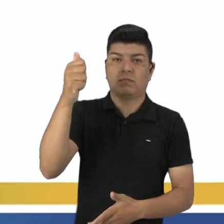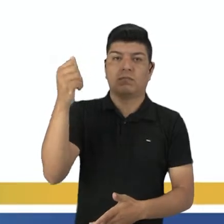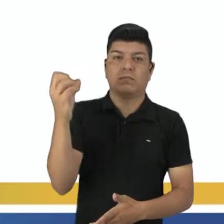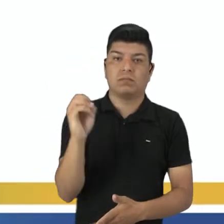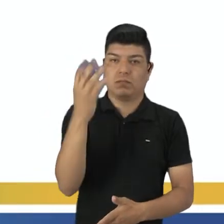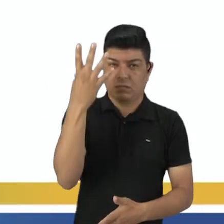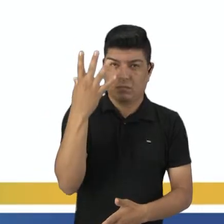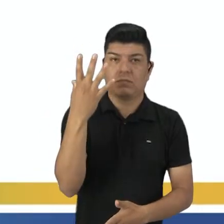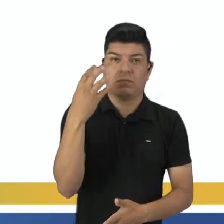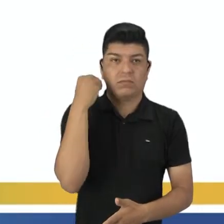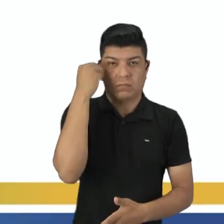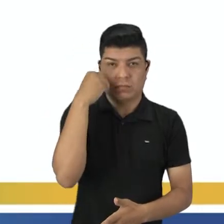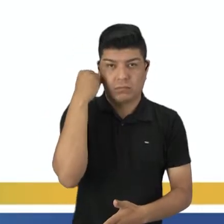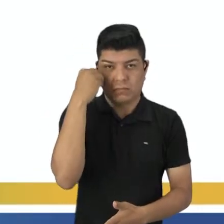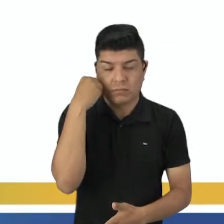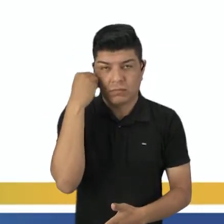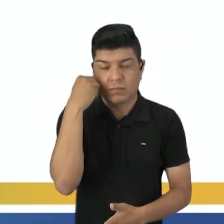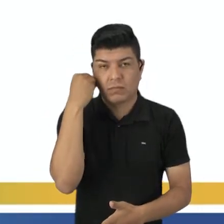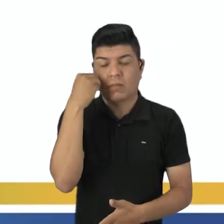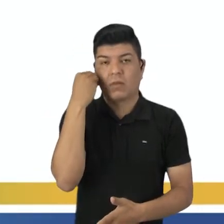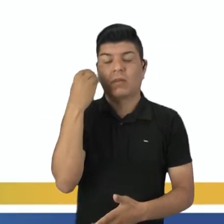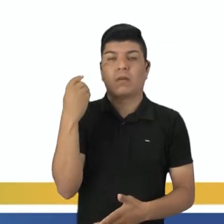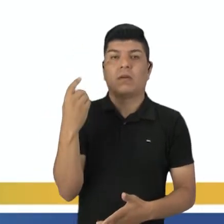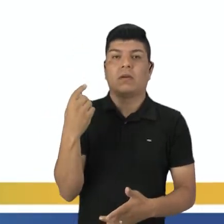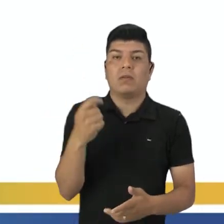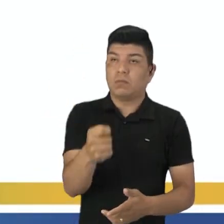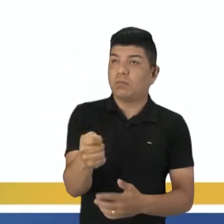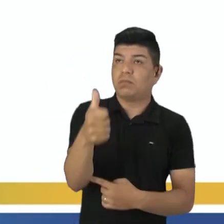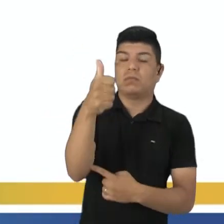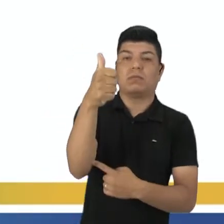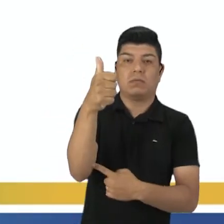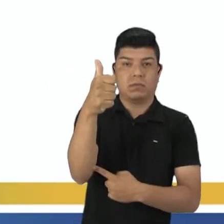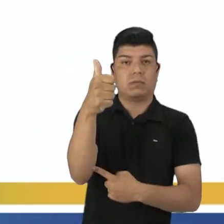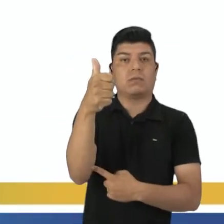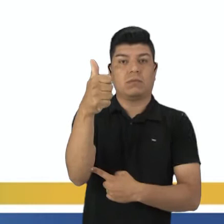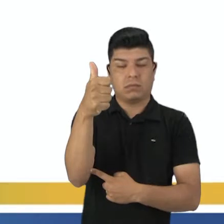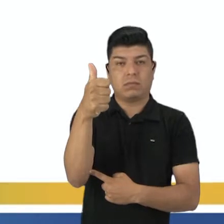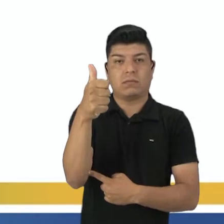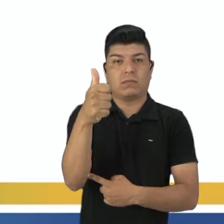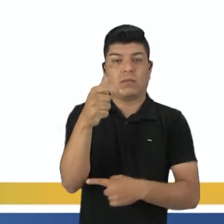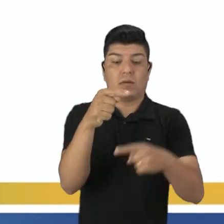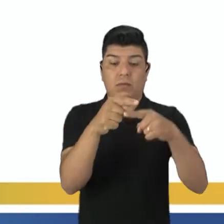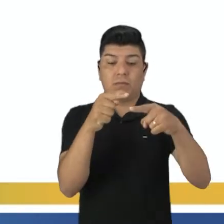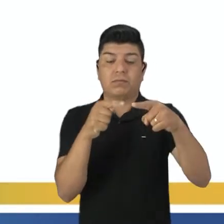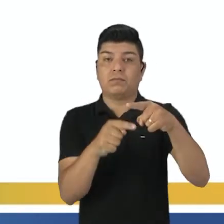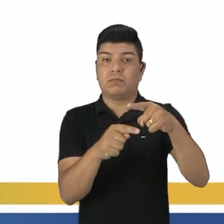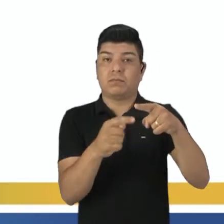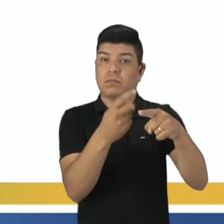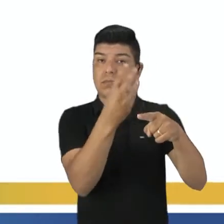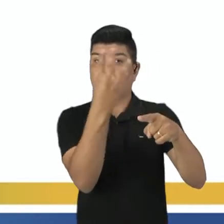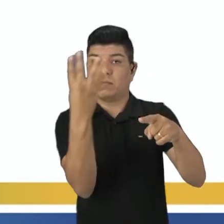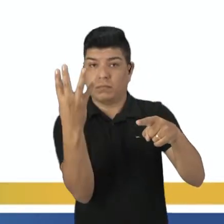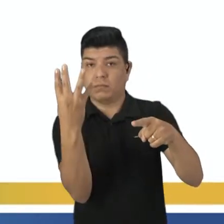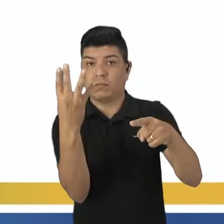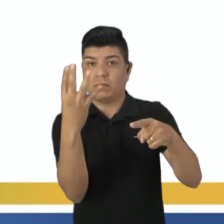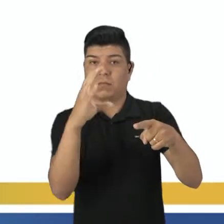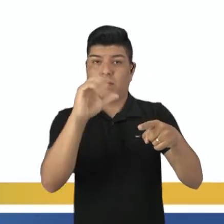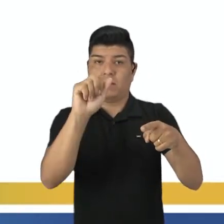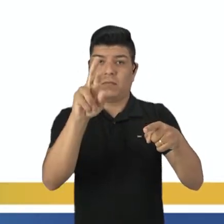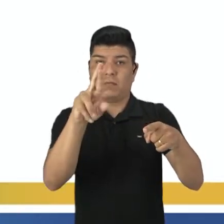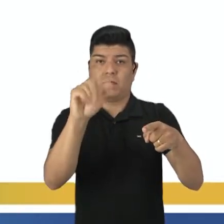realizado o experimento, né? Na verdade, aí o nosso experimento é o lançamento de uma moeda, então nós vamos dividir aí, né, a quantidade de vezes que saiu